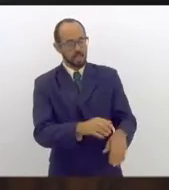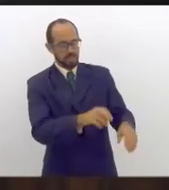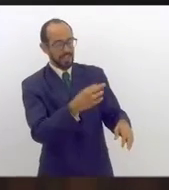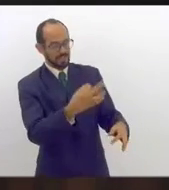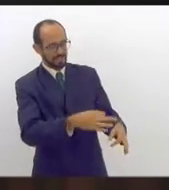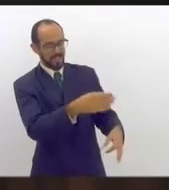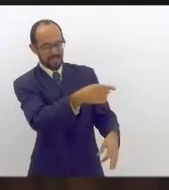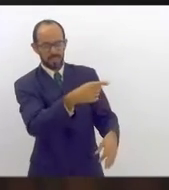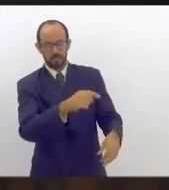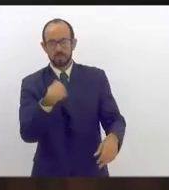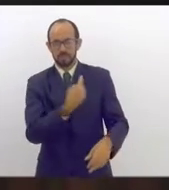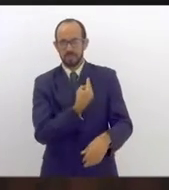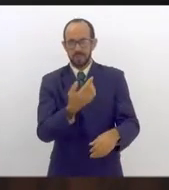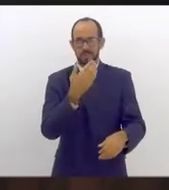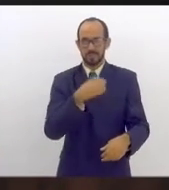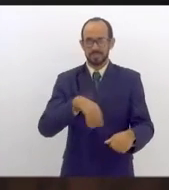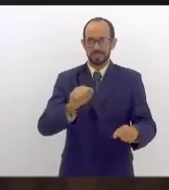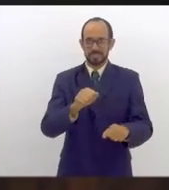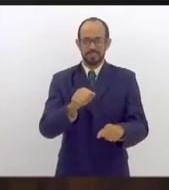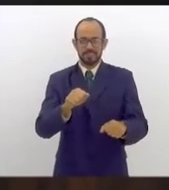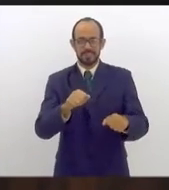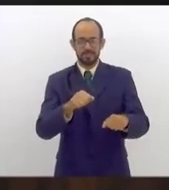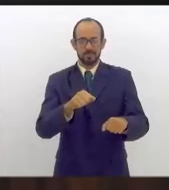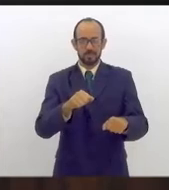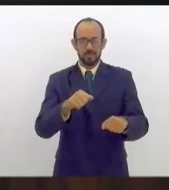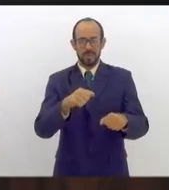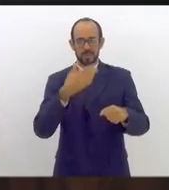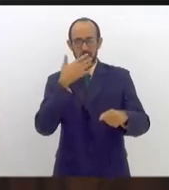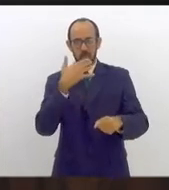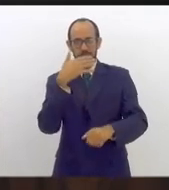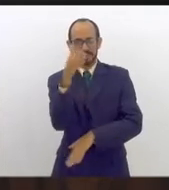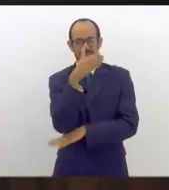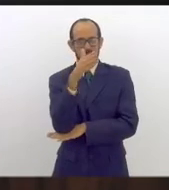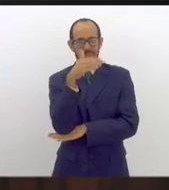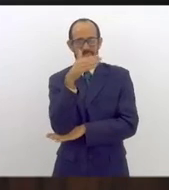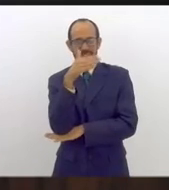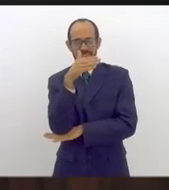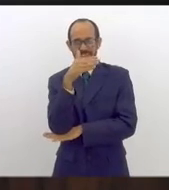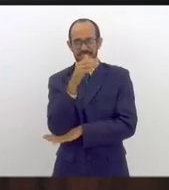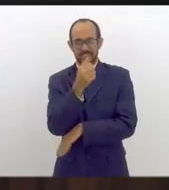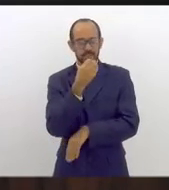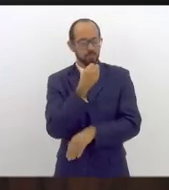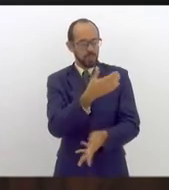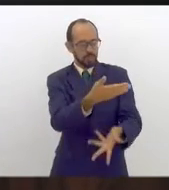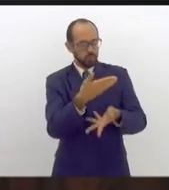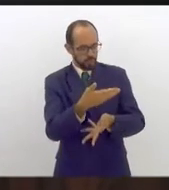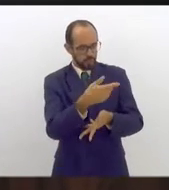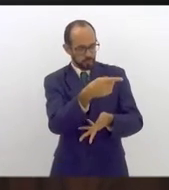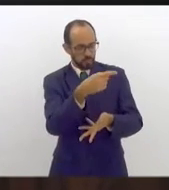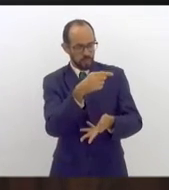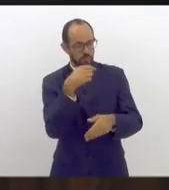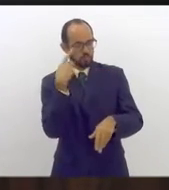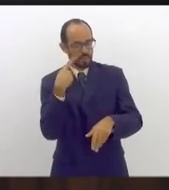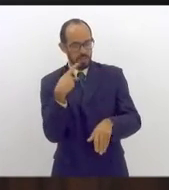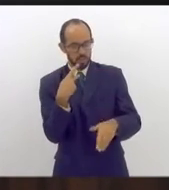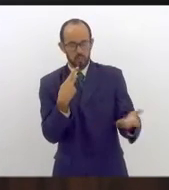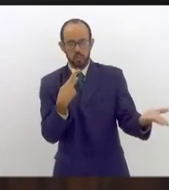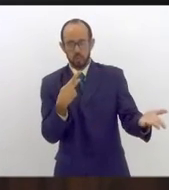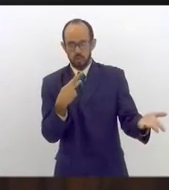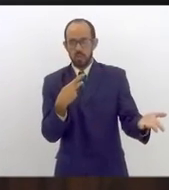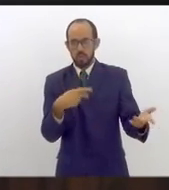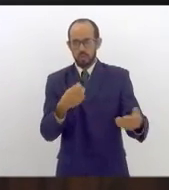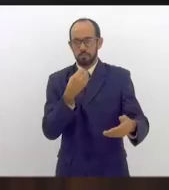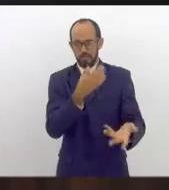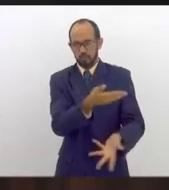evoca as cores da nossa bandeira. Seja muito bem-vindo aí o nosso vereador, seja bem-vindo